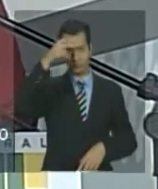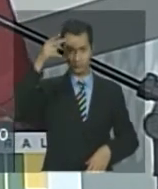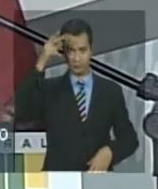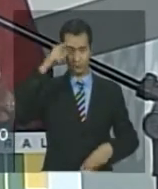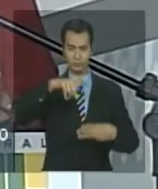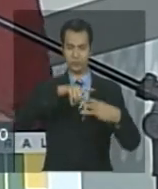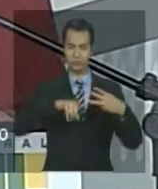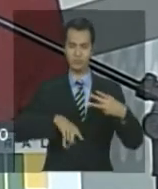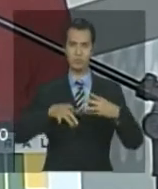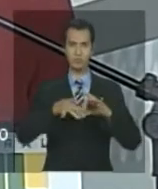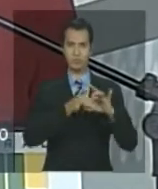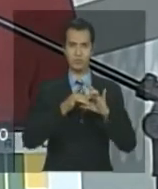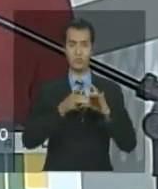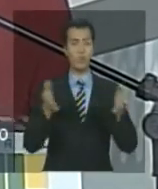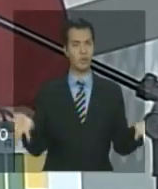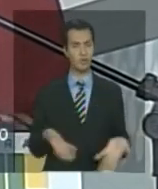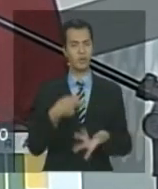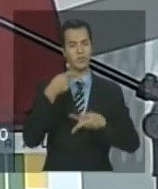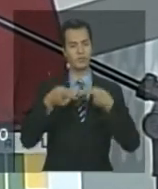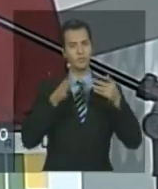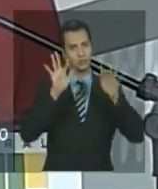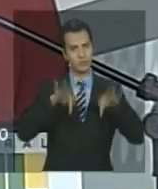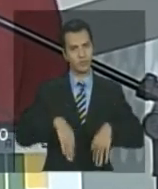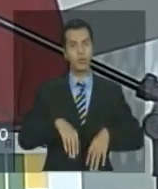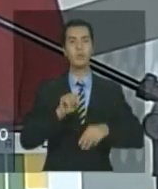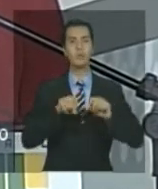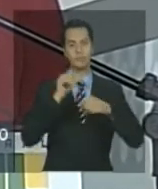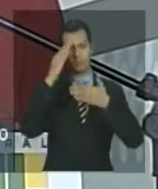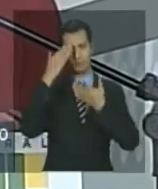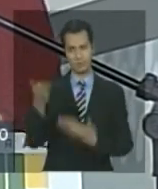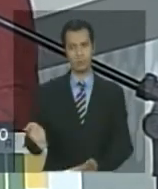concluo agradecendo ao Sérgio Cabral,